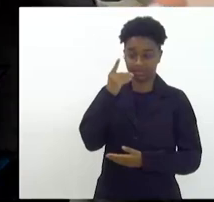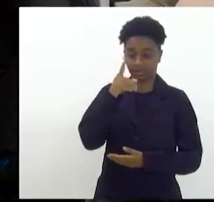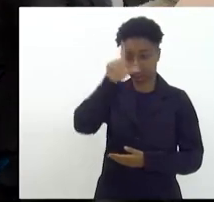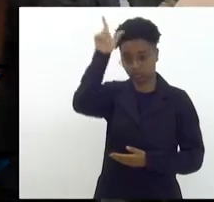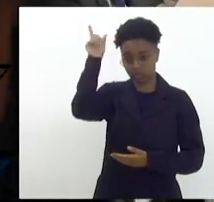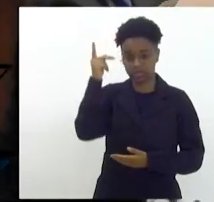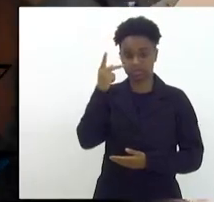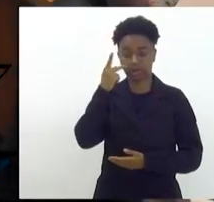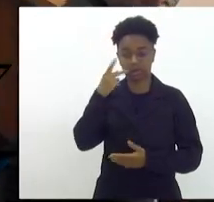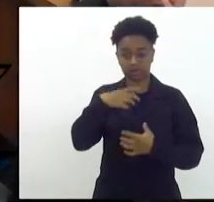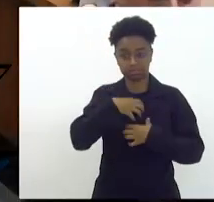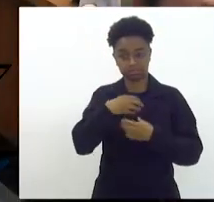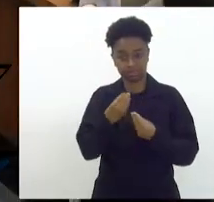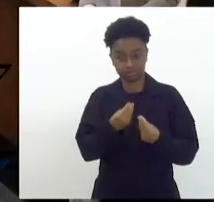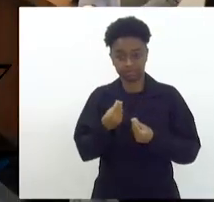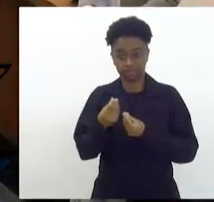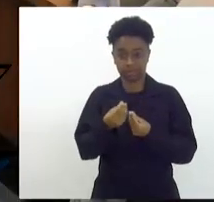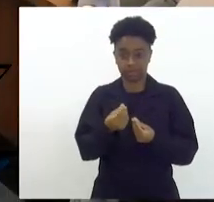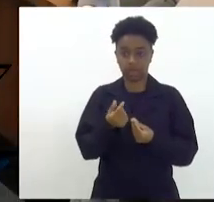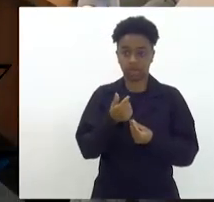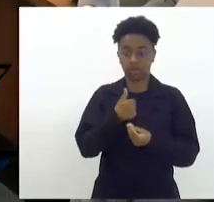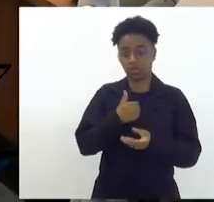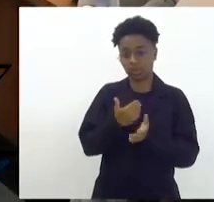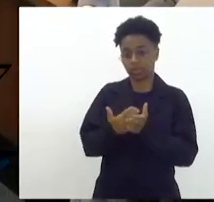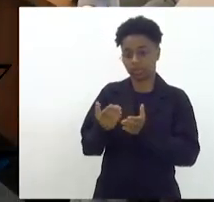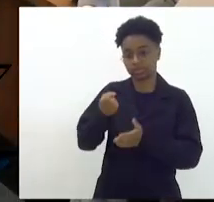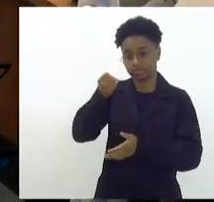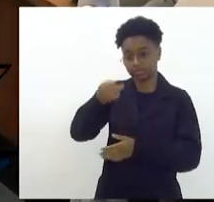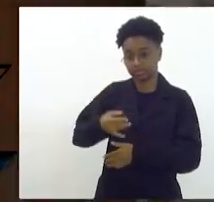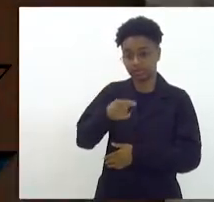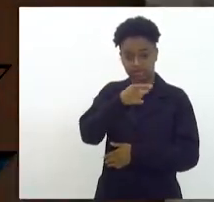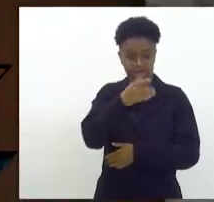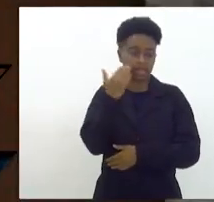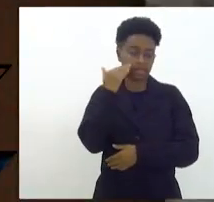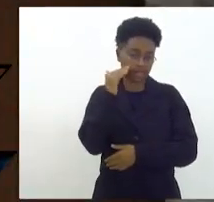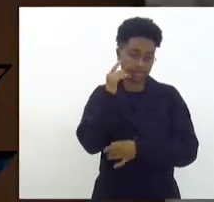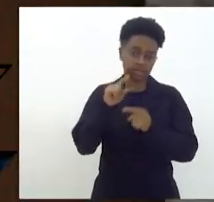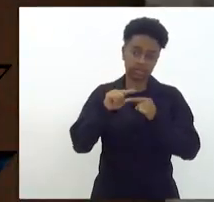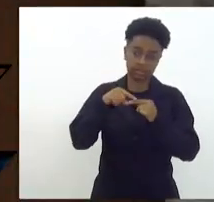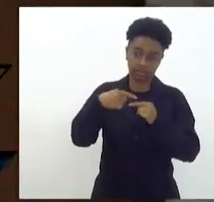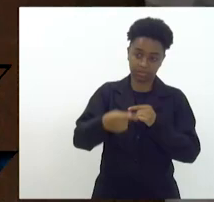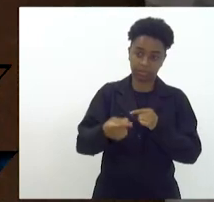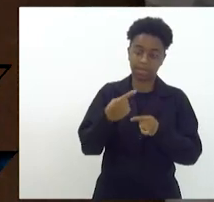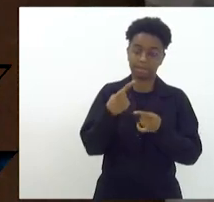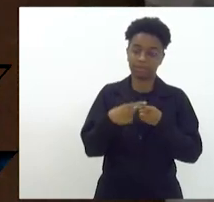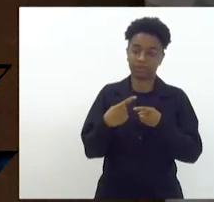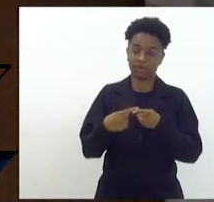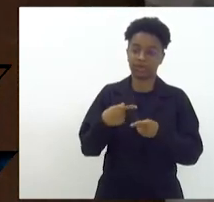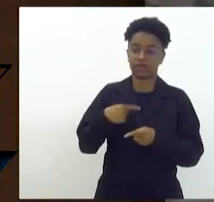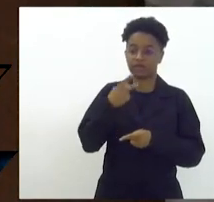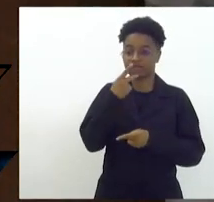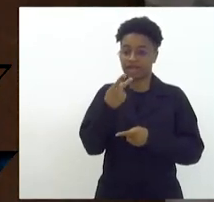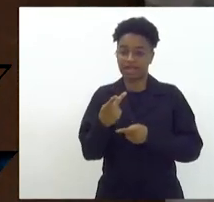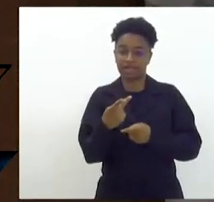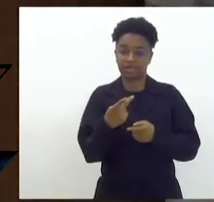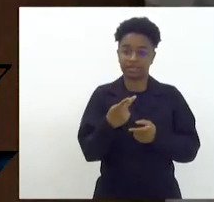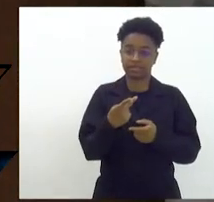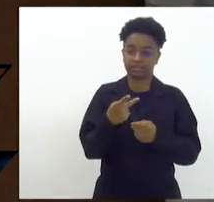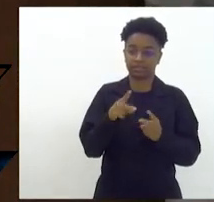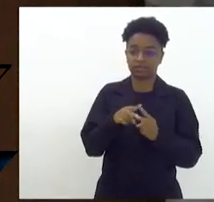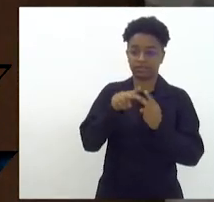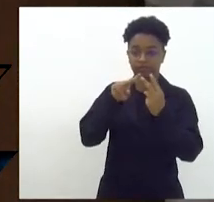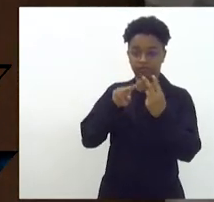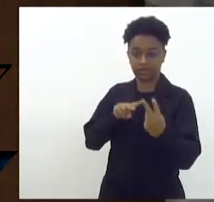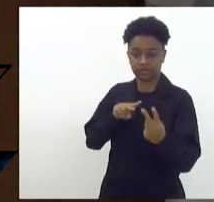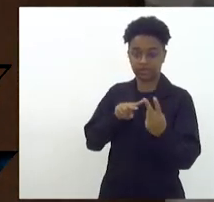aí eu vou entrar aqui no que eu quero colocar o Deputado Paulo que vossa excelência vai entender porque das minhas sessões virtuais